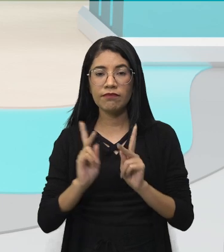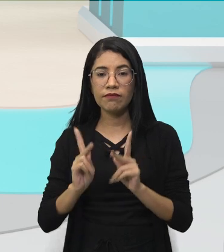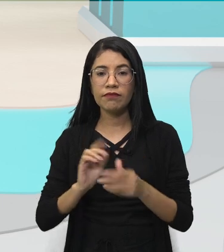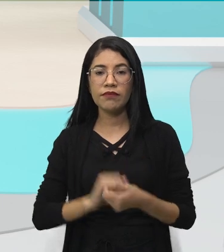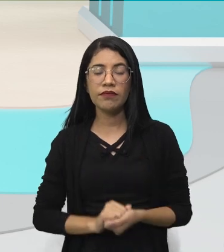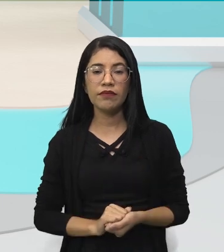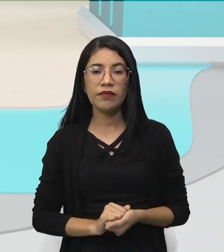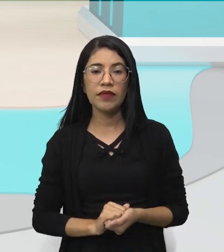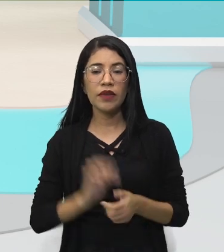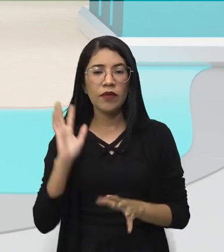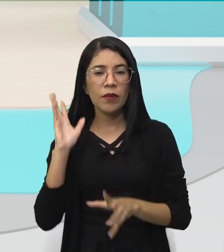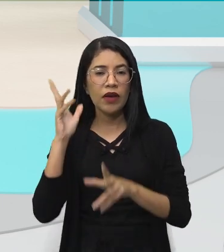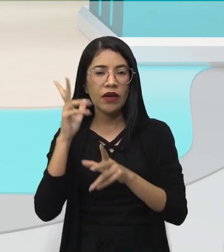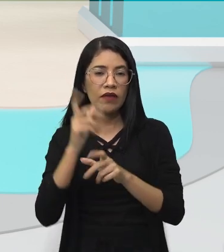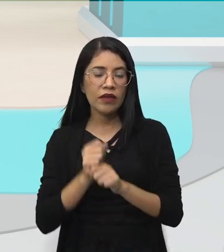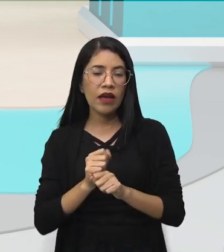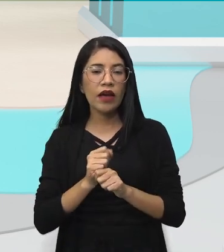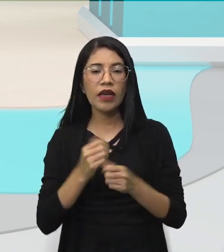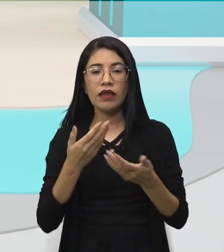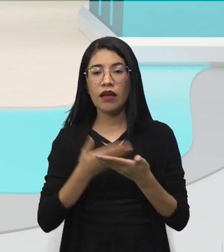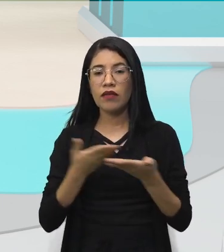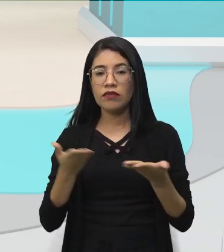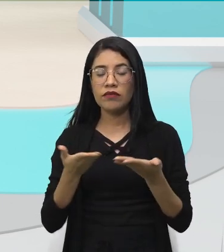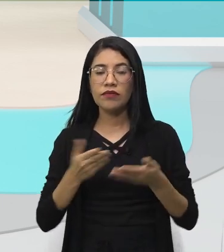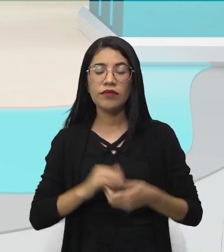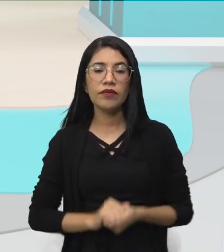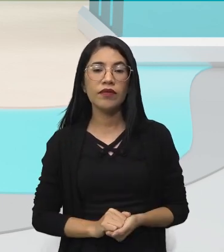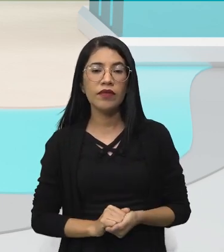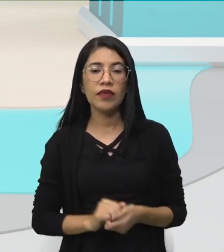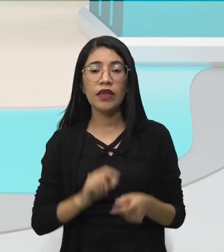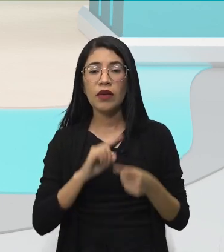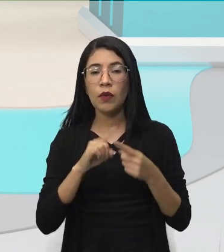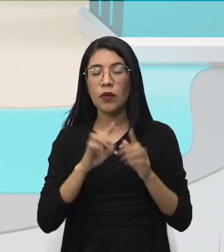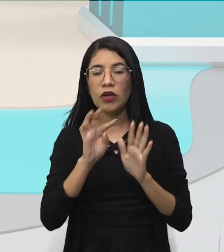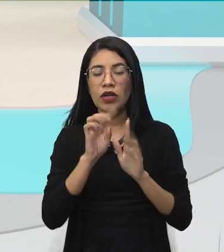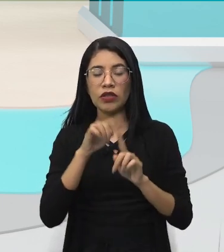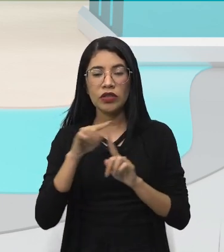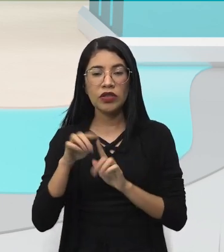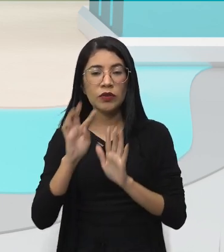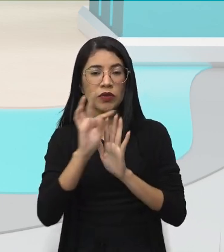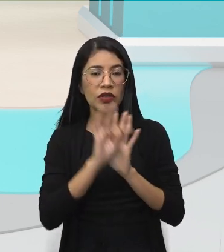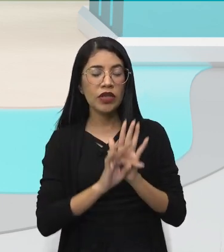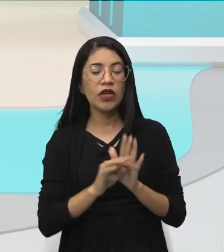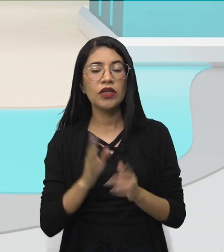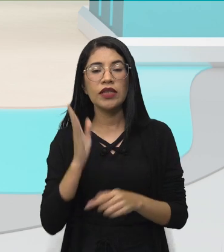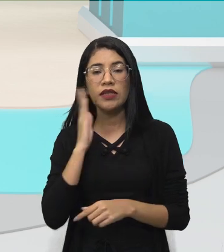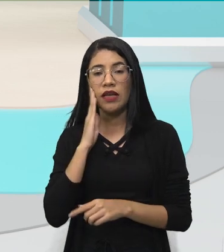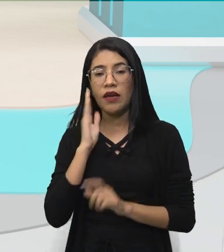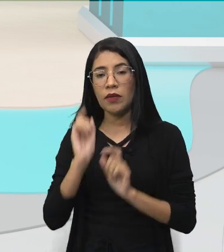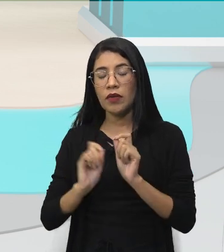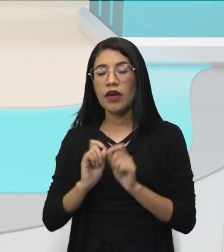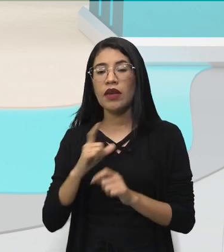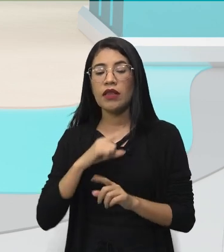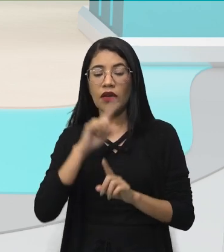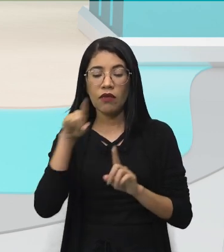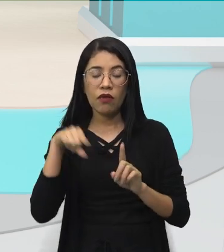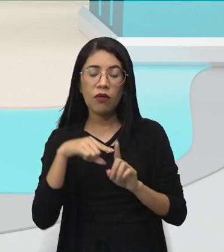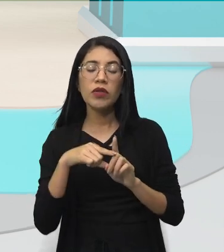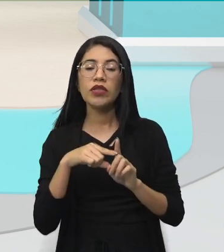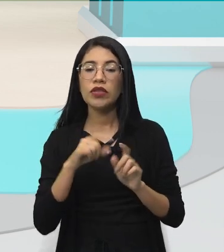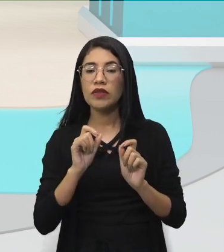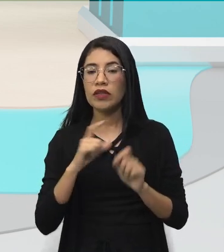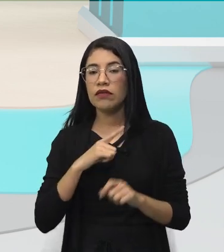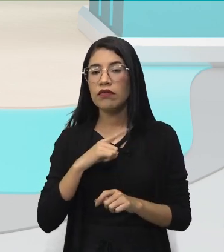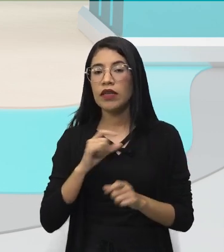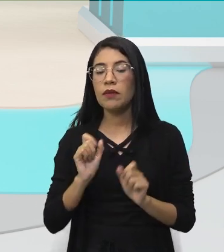certo? Então, vamos recapitular o que nós vimos na aula. Nós vimos tipos textuais, nós já sabemos que ele vem com uma finalidade maior,